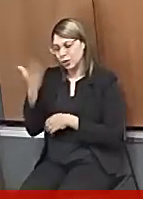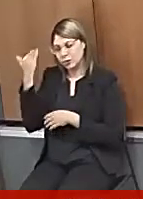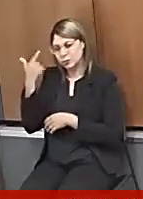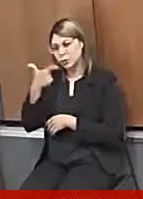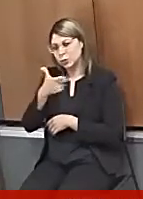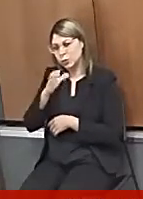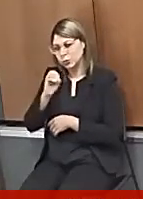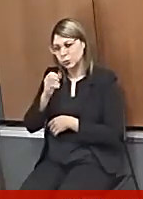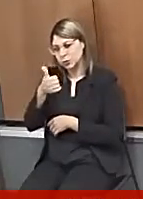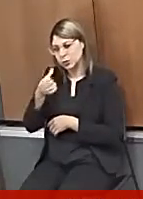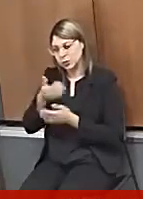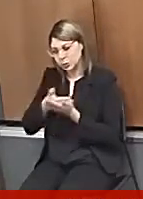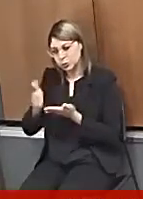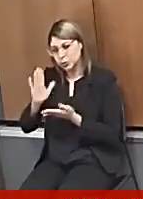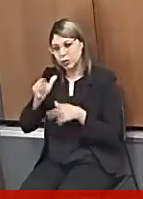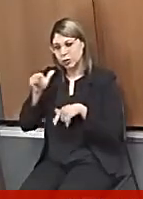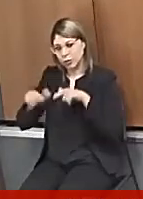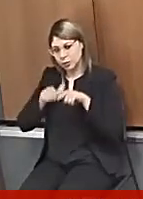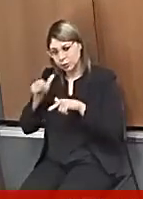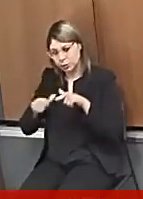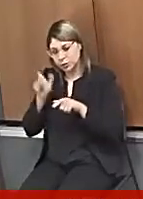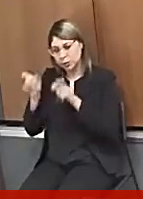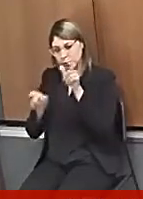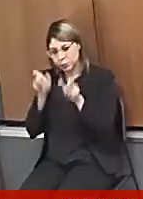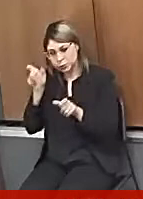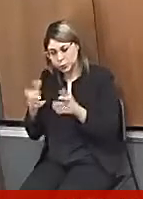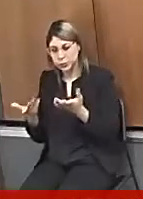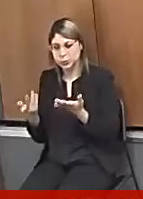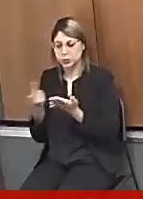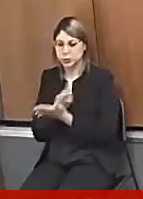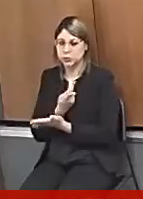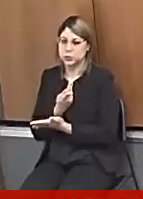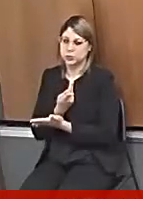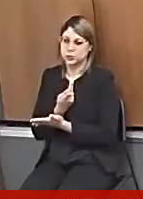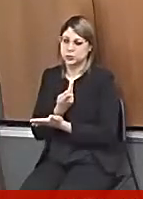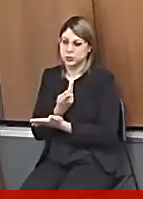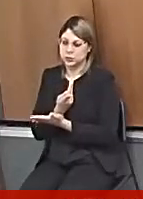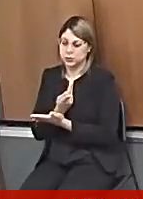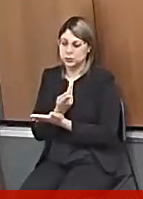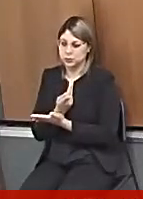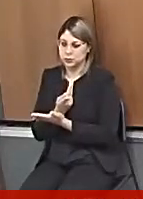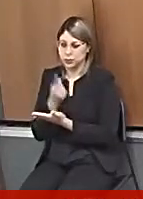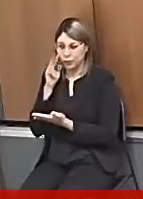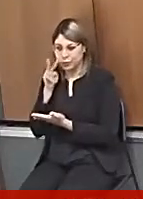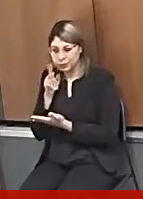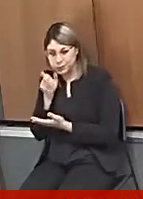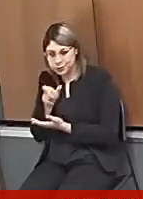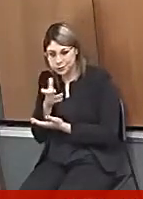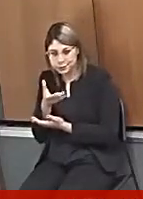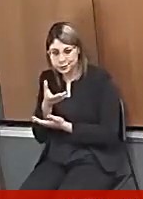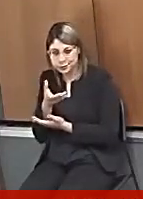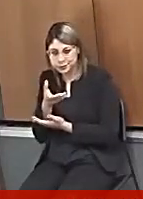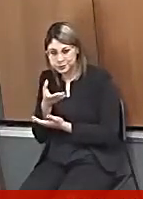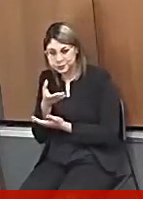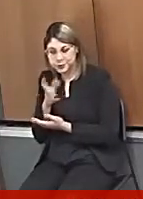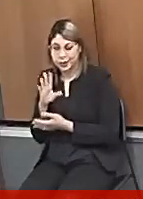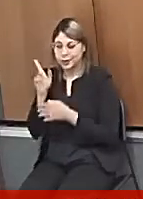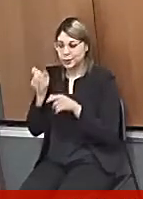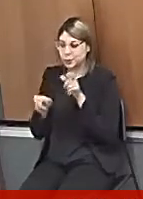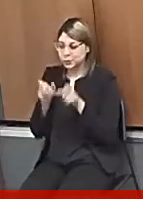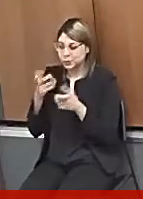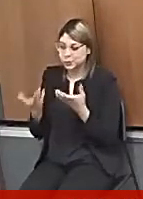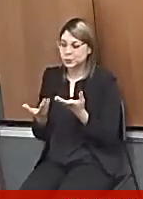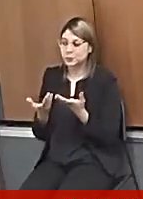aí né com com as pessoas que foram faladas não está ali as pessoas que